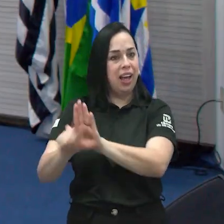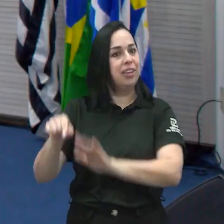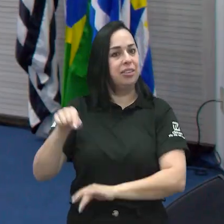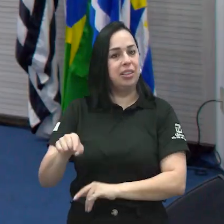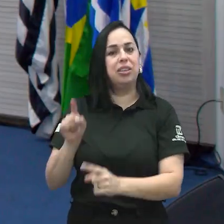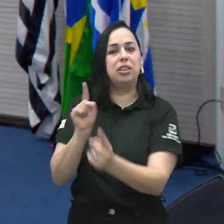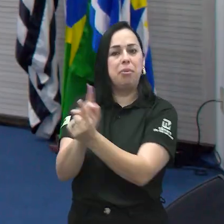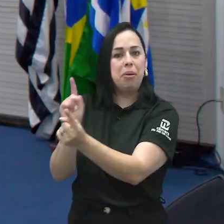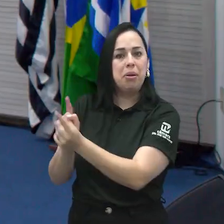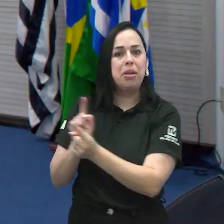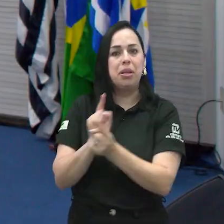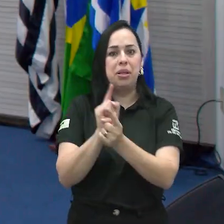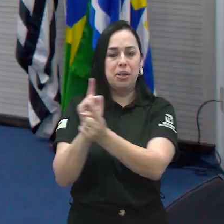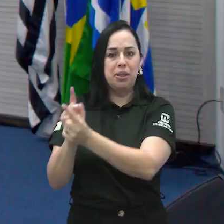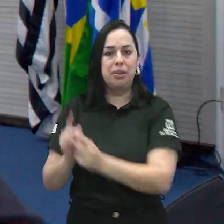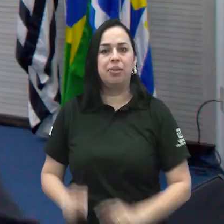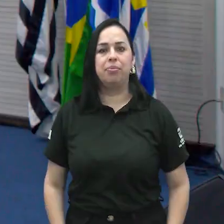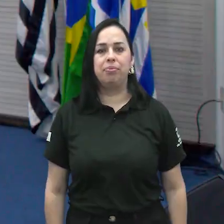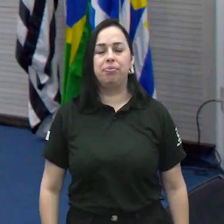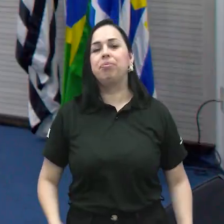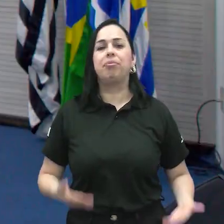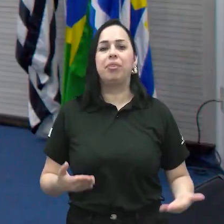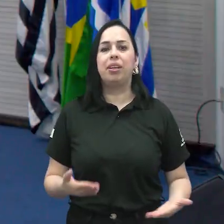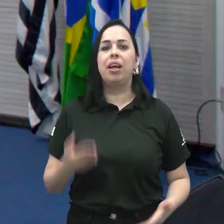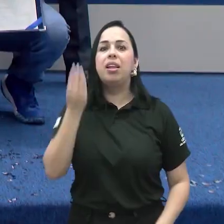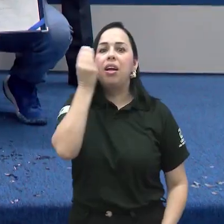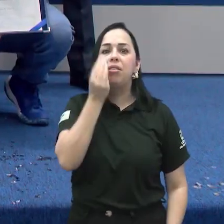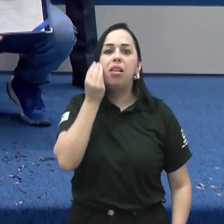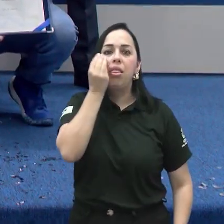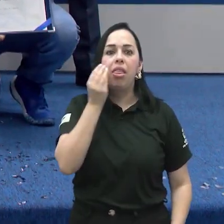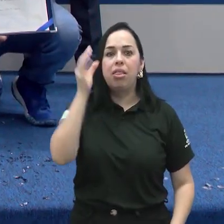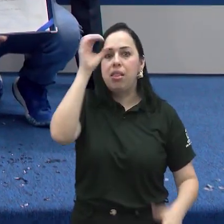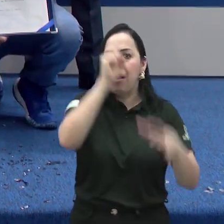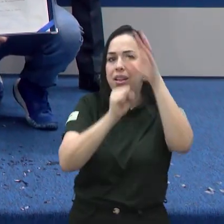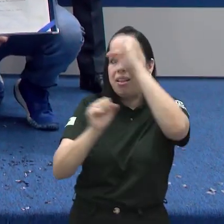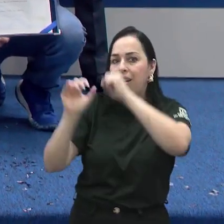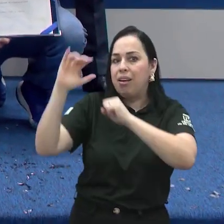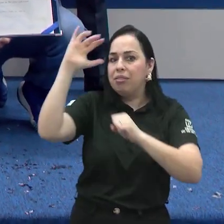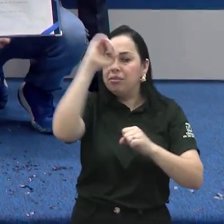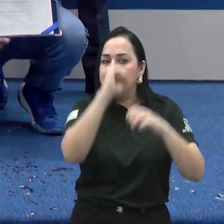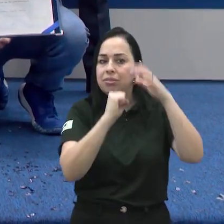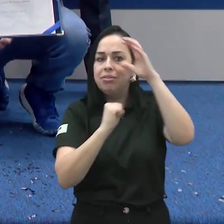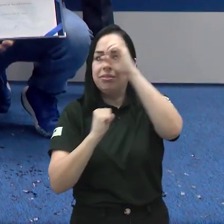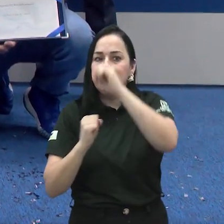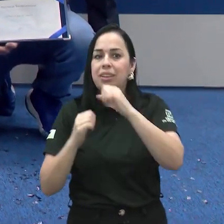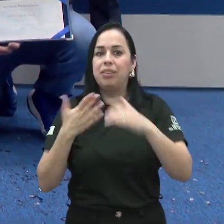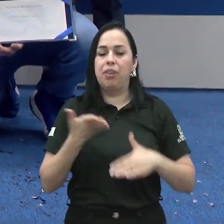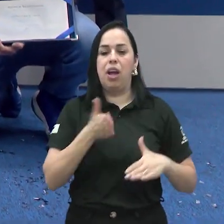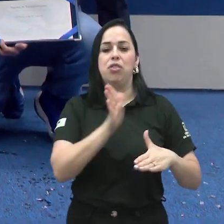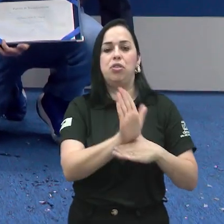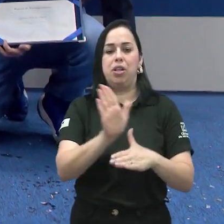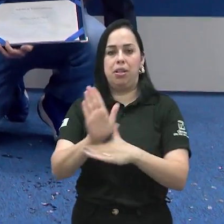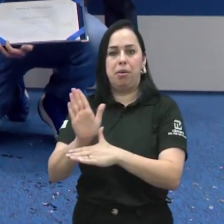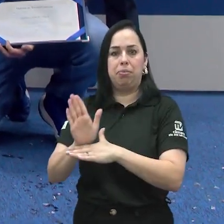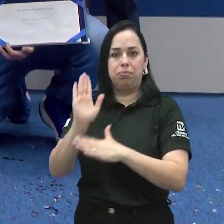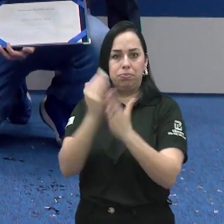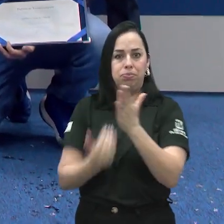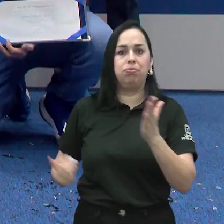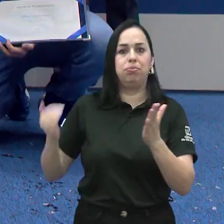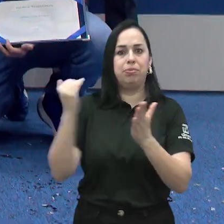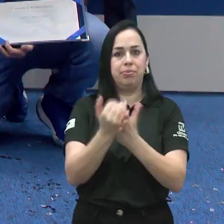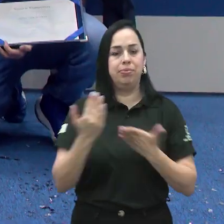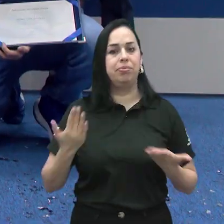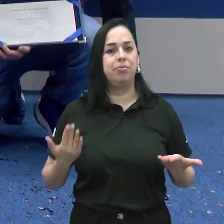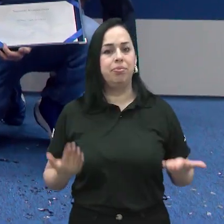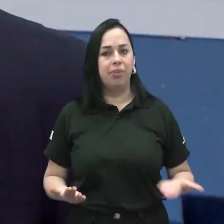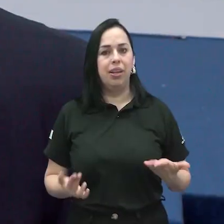política faz o trabalho de atendimento à população e desenvolvimento de políticas públicas. E quem viveu um aprendizado dos últimos anos espera poder contribuir ainda mais com a